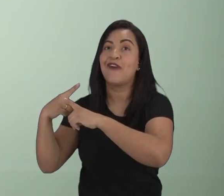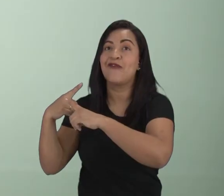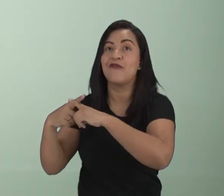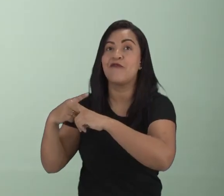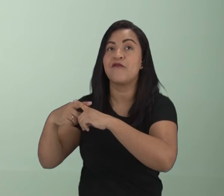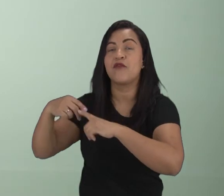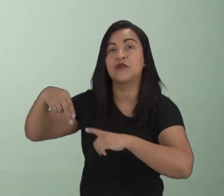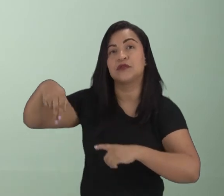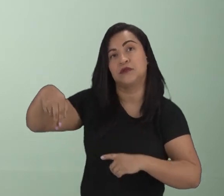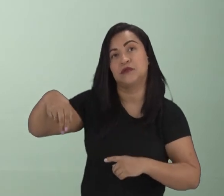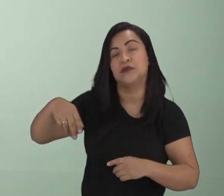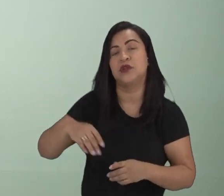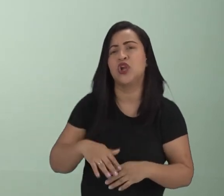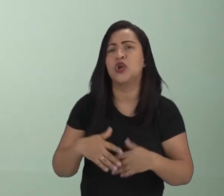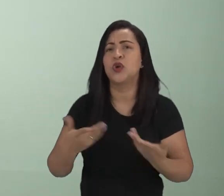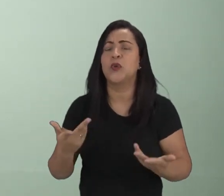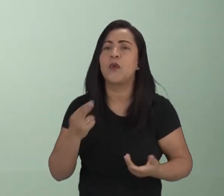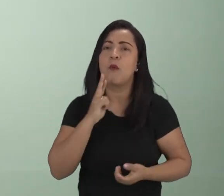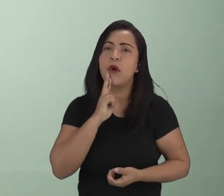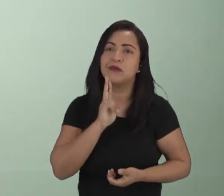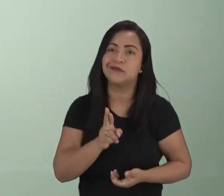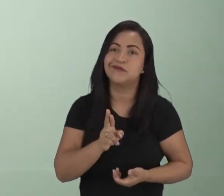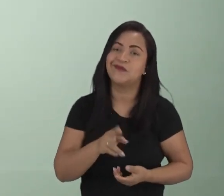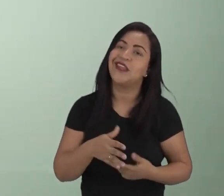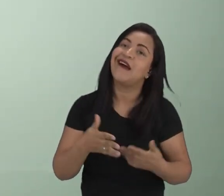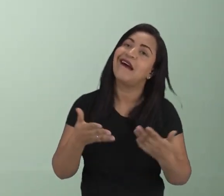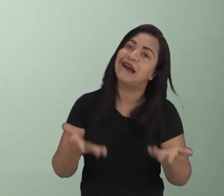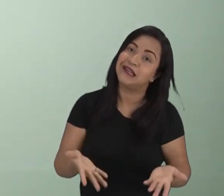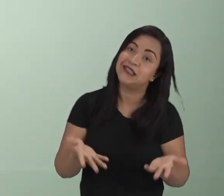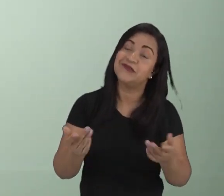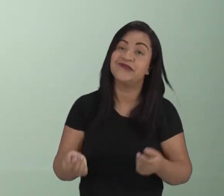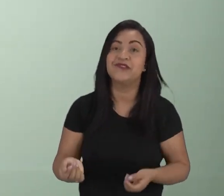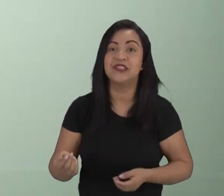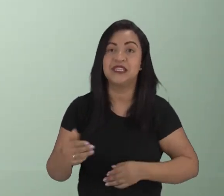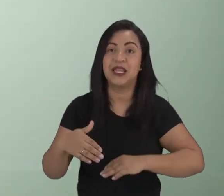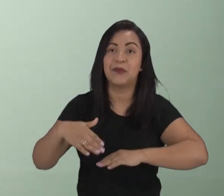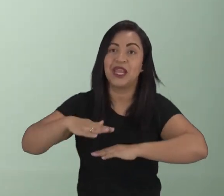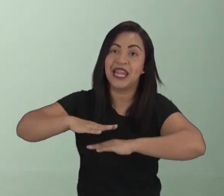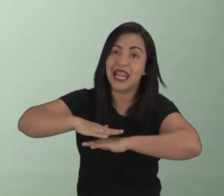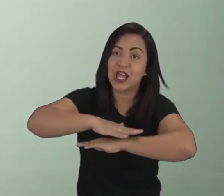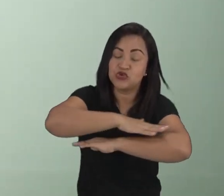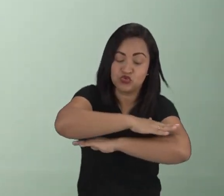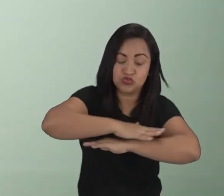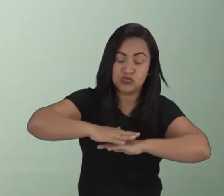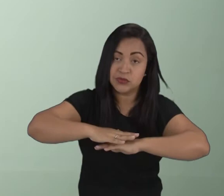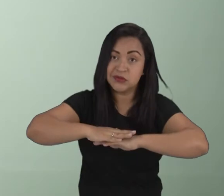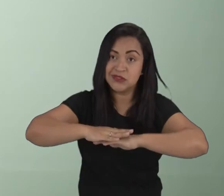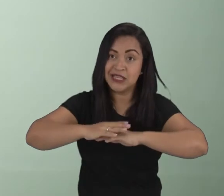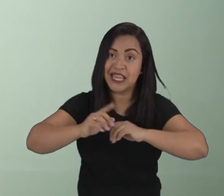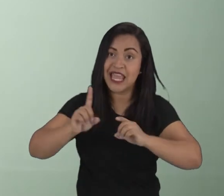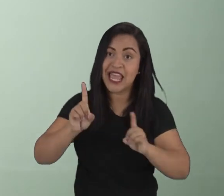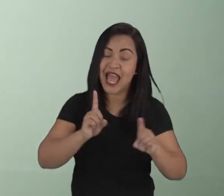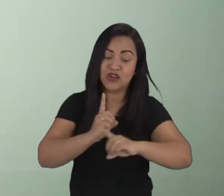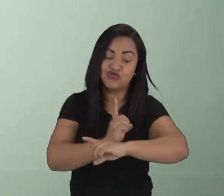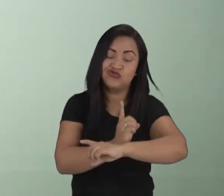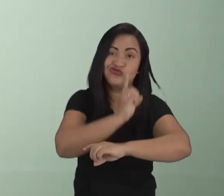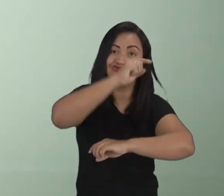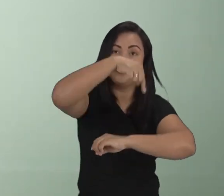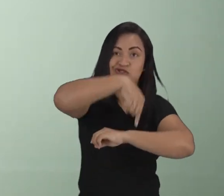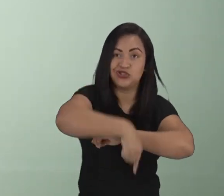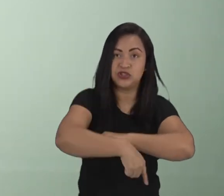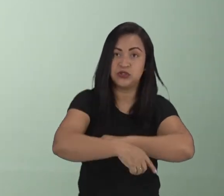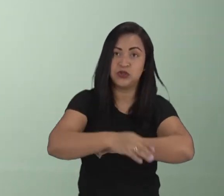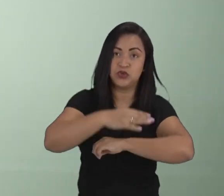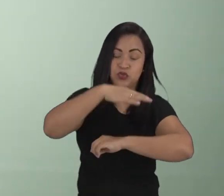qual o valor da força de reação normal? Aí vai depender do tipo de superfície e a direção dessa superfície na qual o corpo